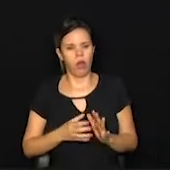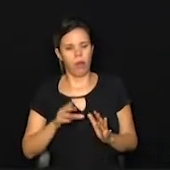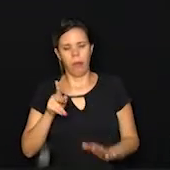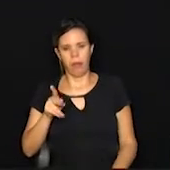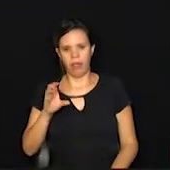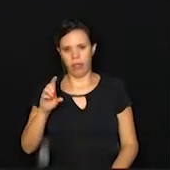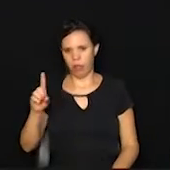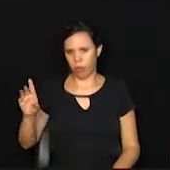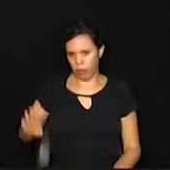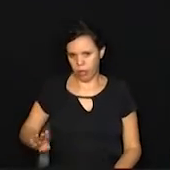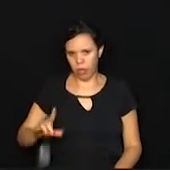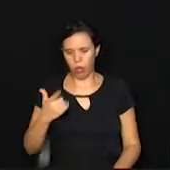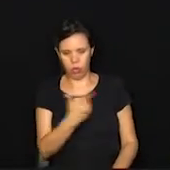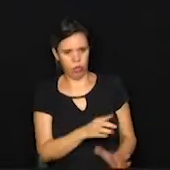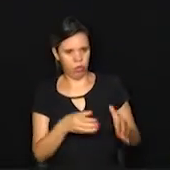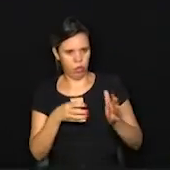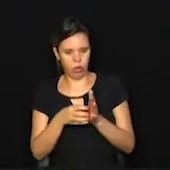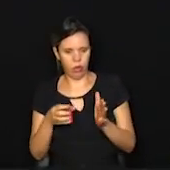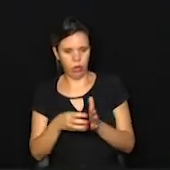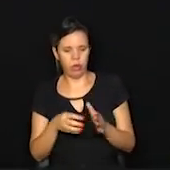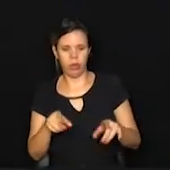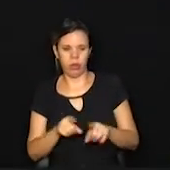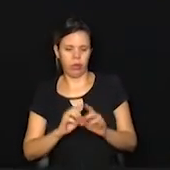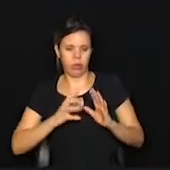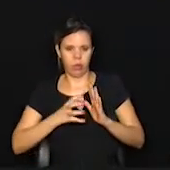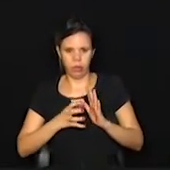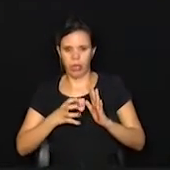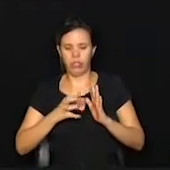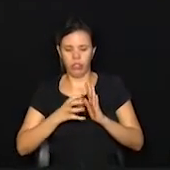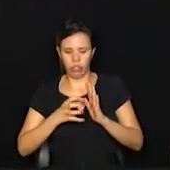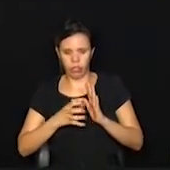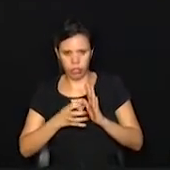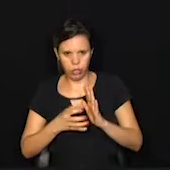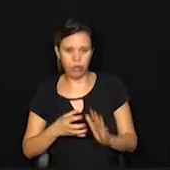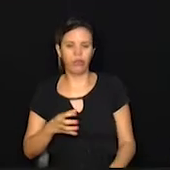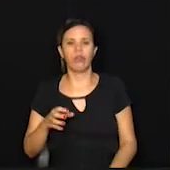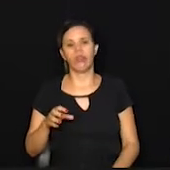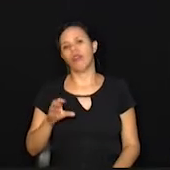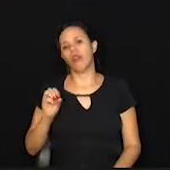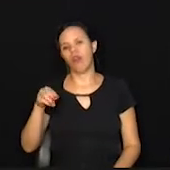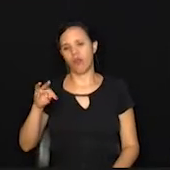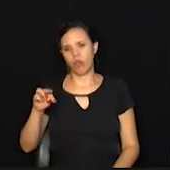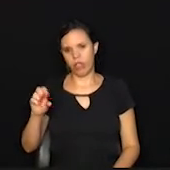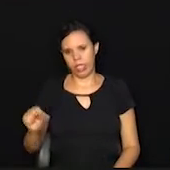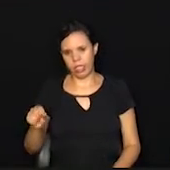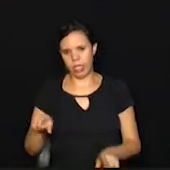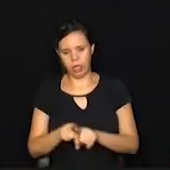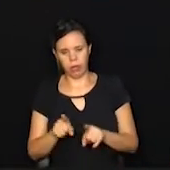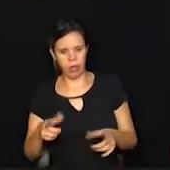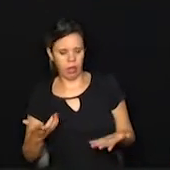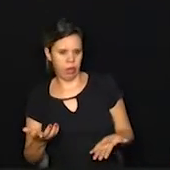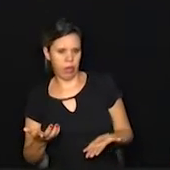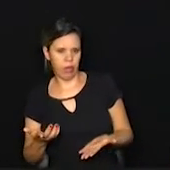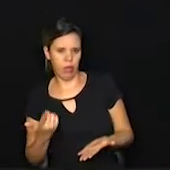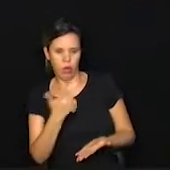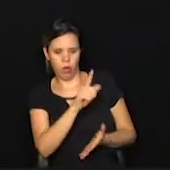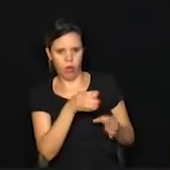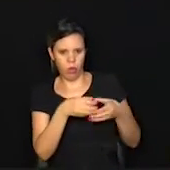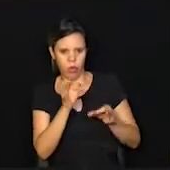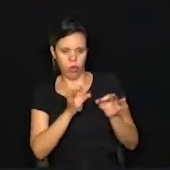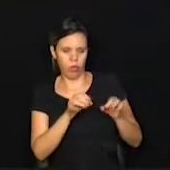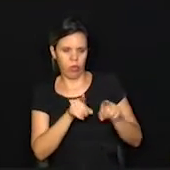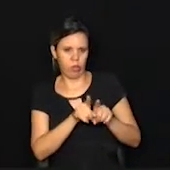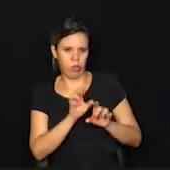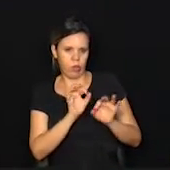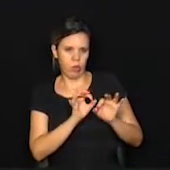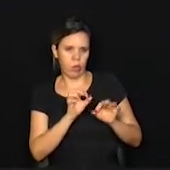B pena duas organizações que ainda tinham seus comitês centrais mais ou menos intactos enquanto pés organizações